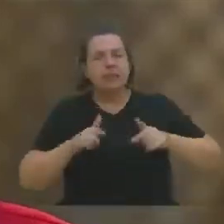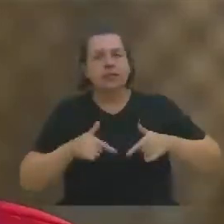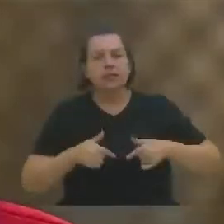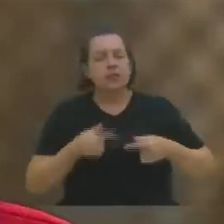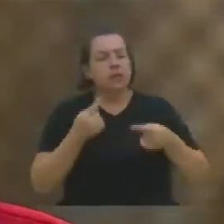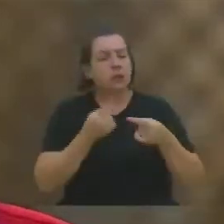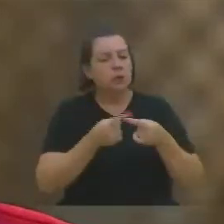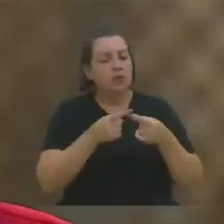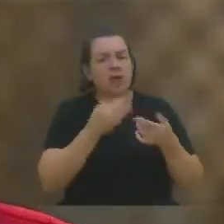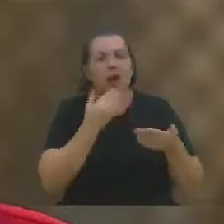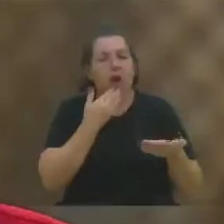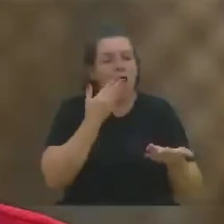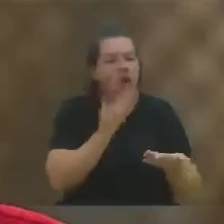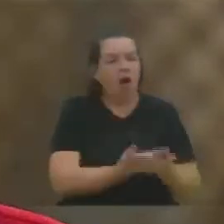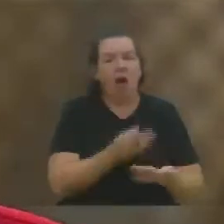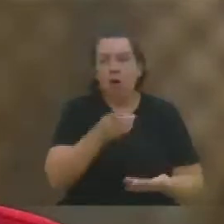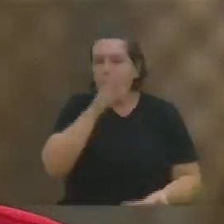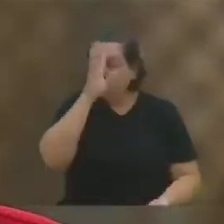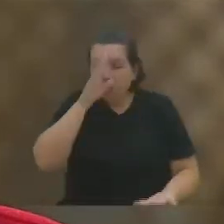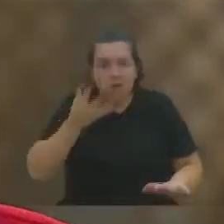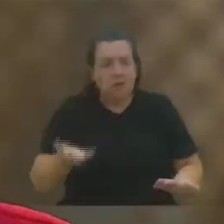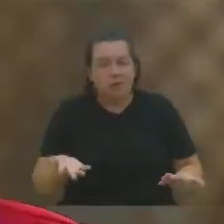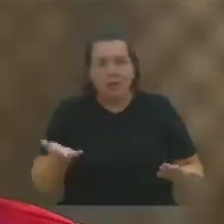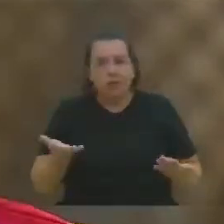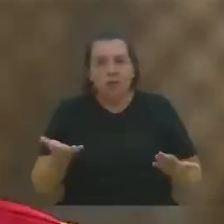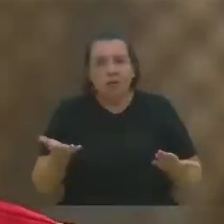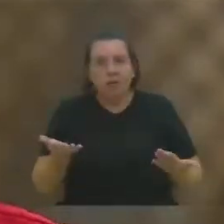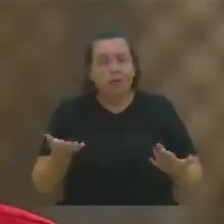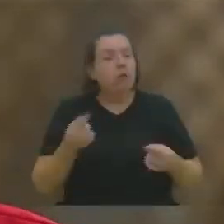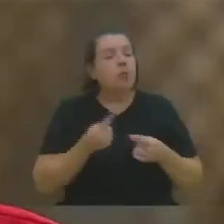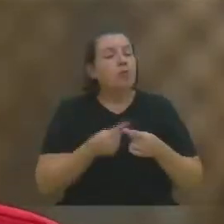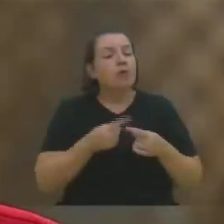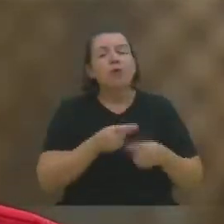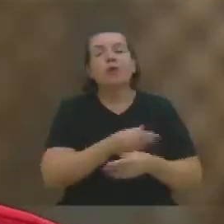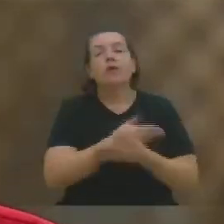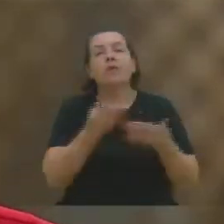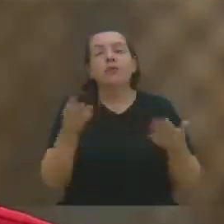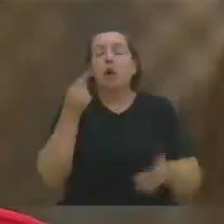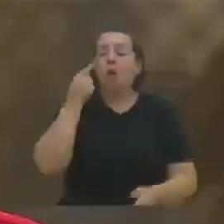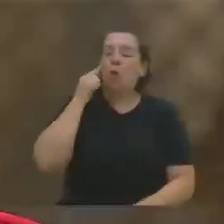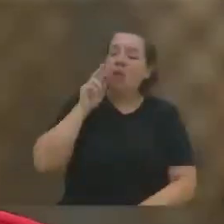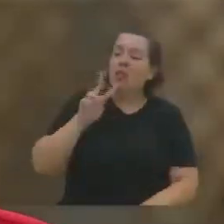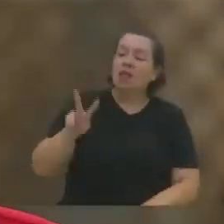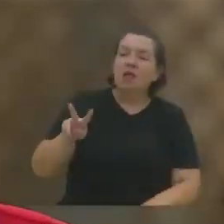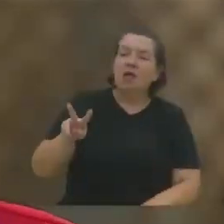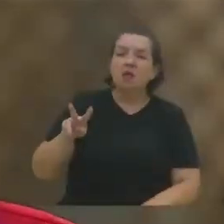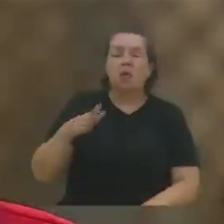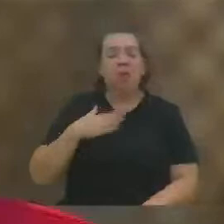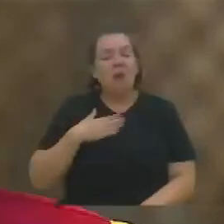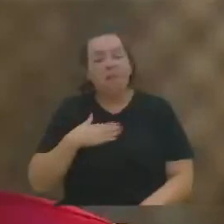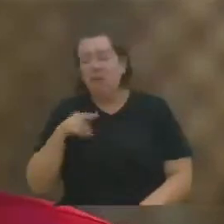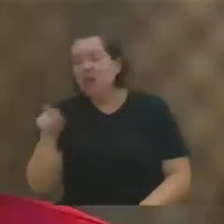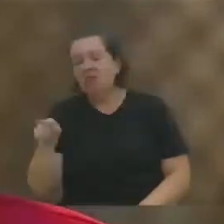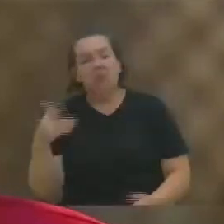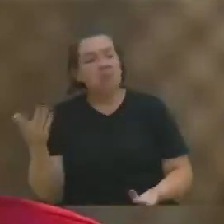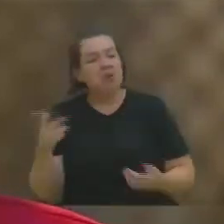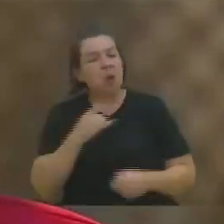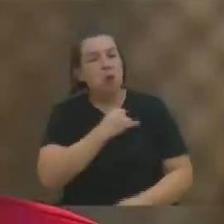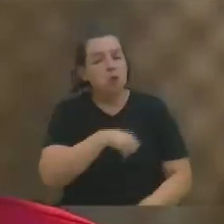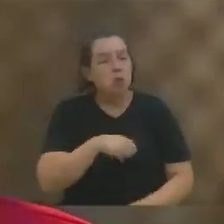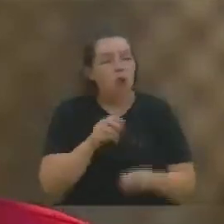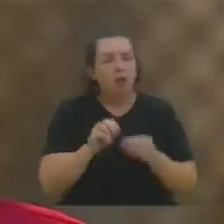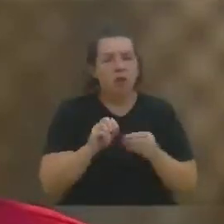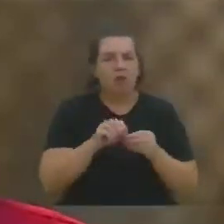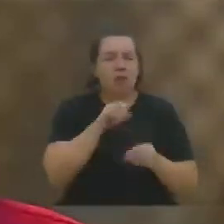vos espantais com o que aconteceu? Por que ficais olhando para nós como se tivéssemos